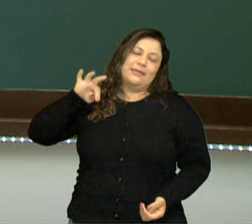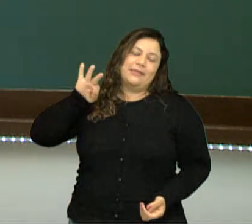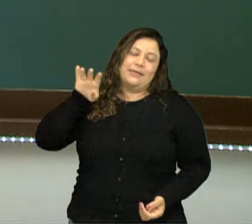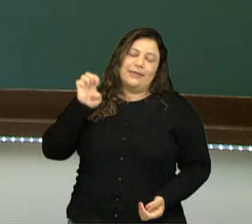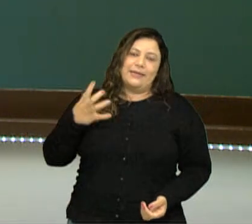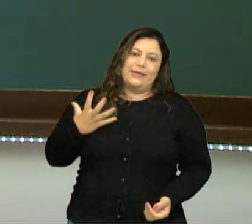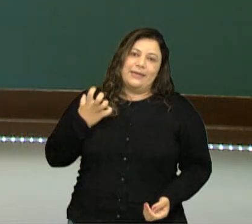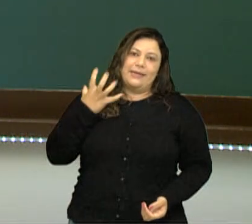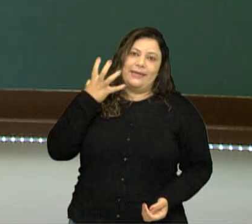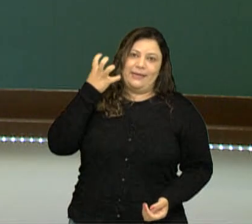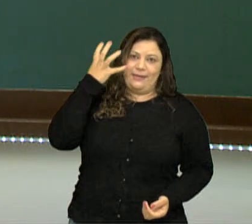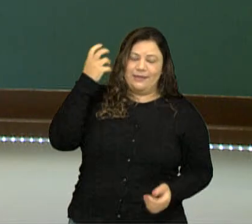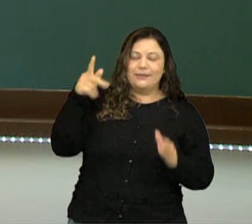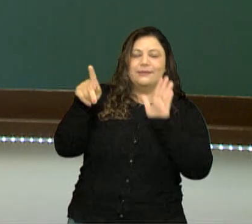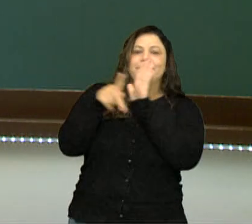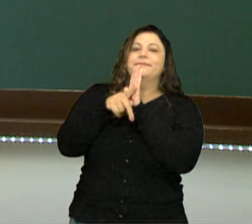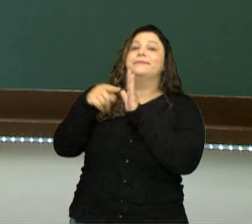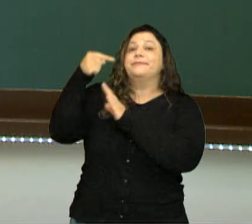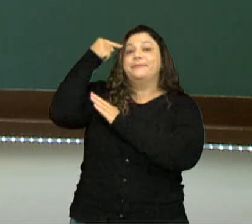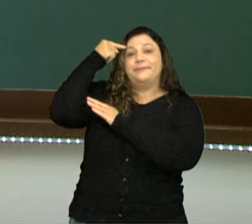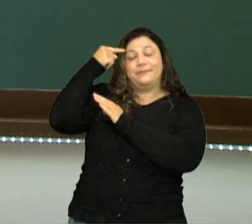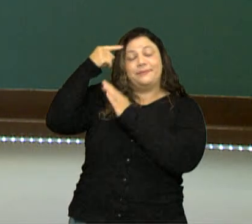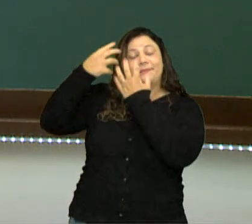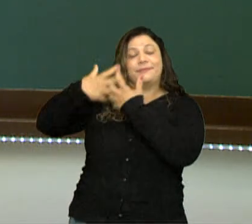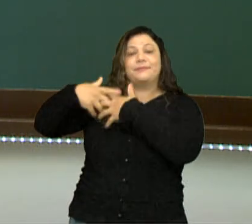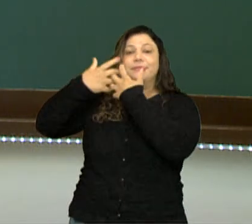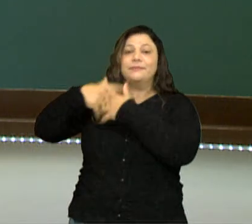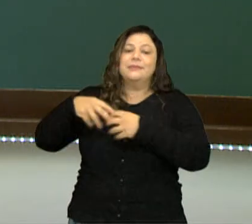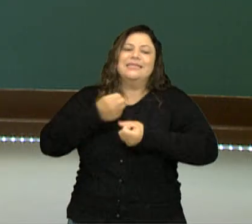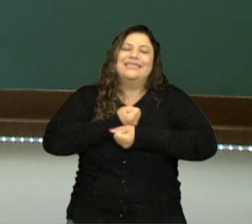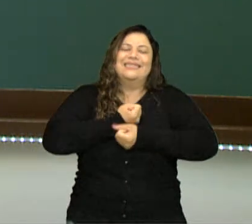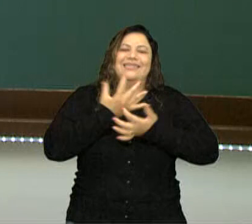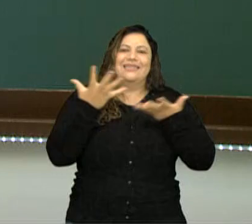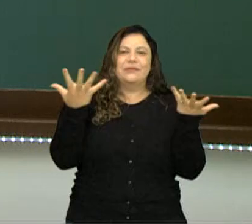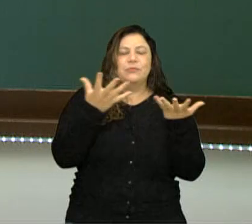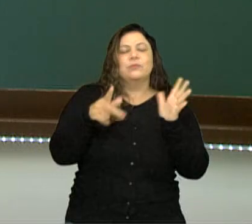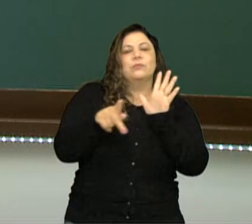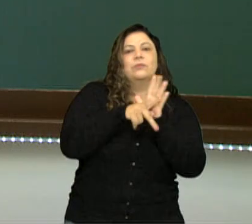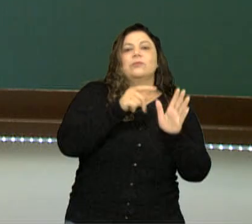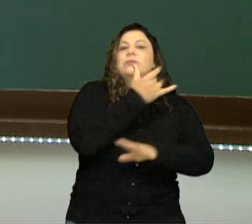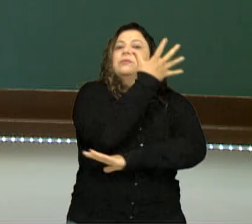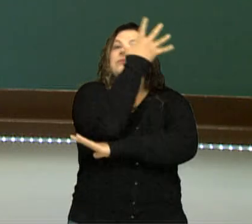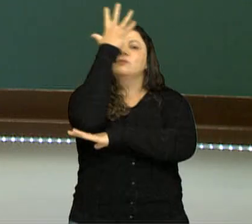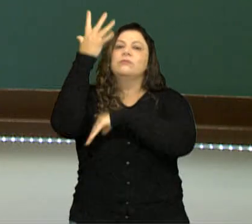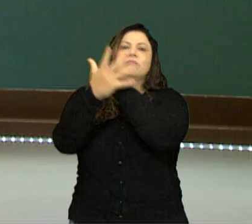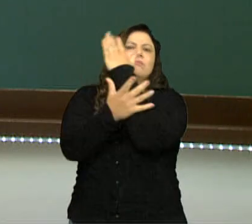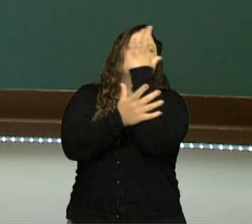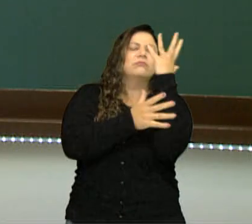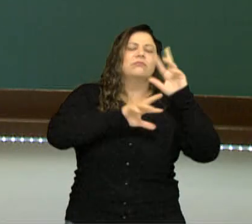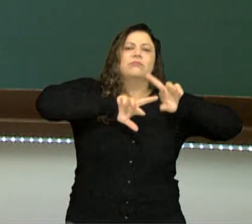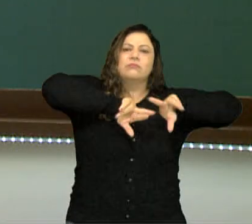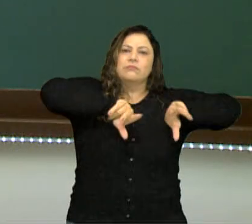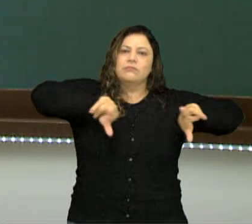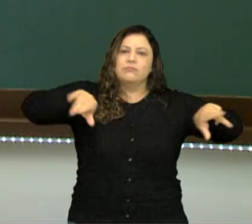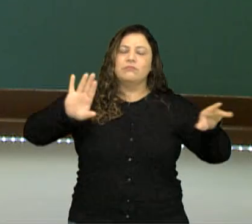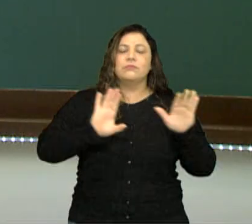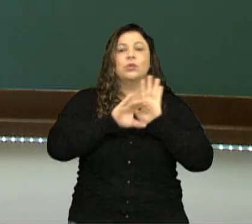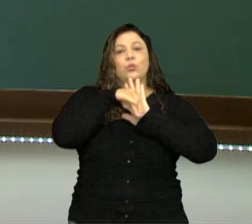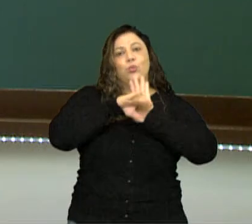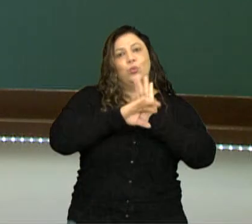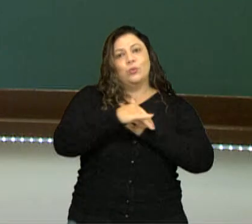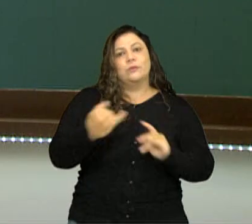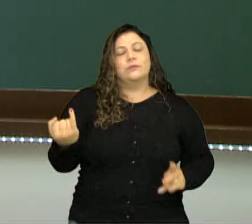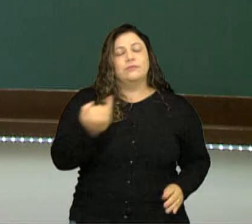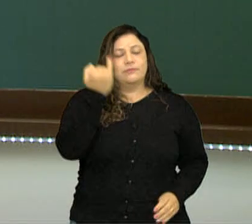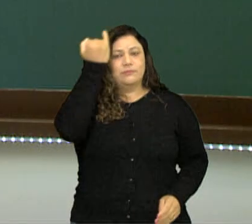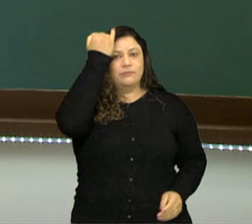aqui, é imanente. Deus se expressa na própria natureza. Então, outros conceitos importantes